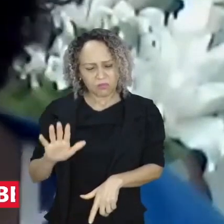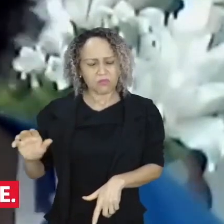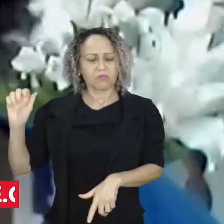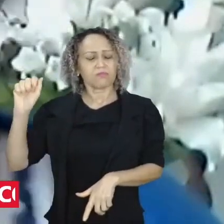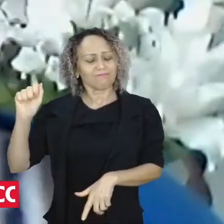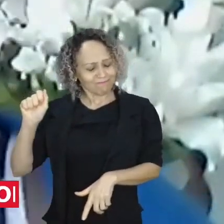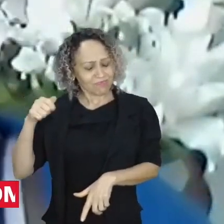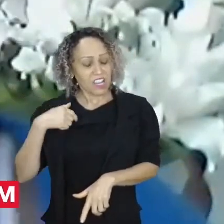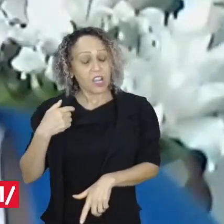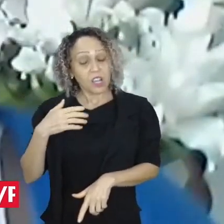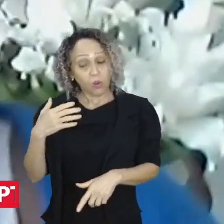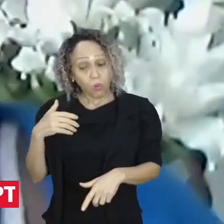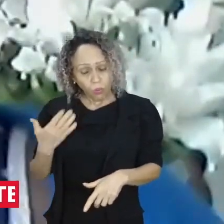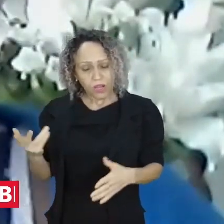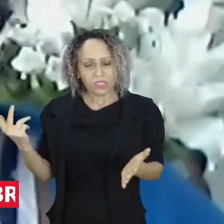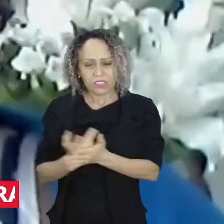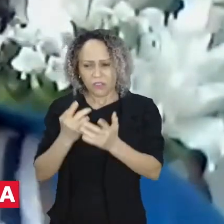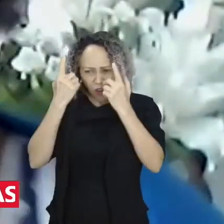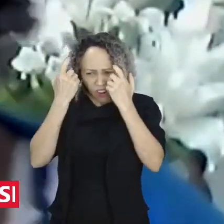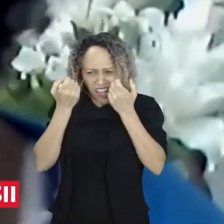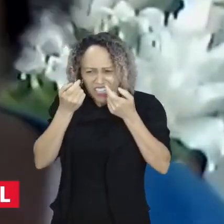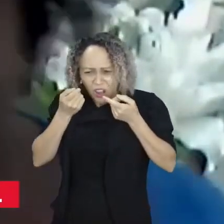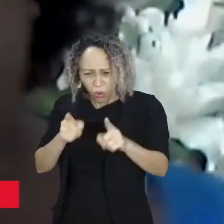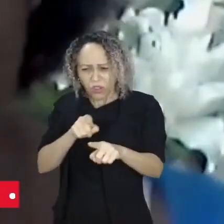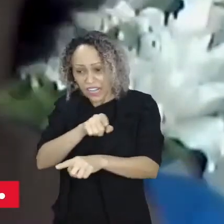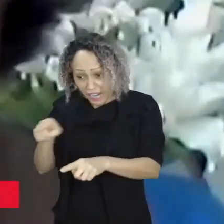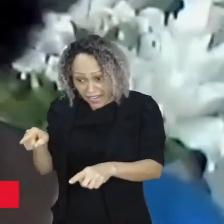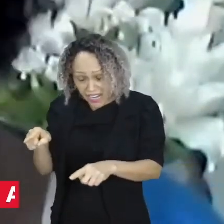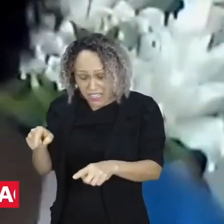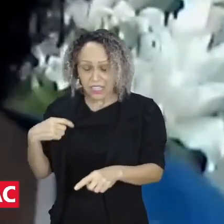de fé religiosa. Eu fui uma